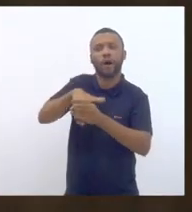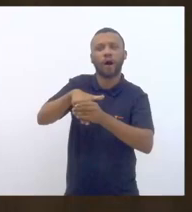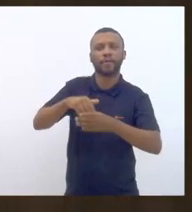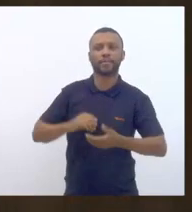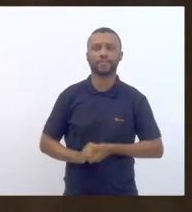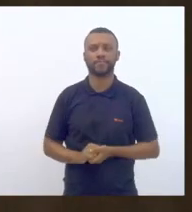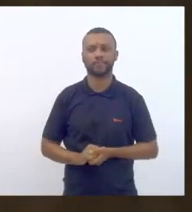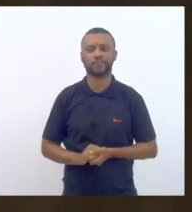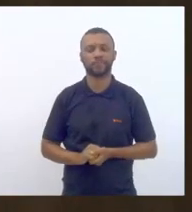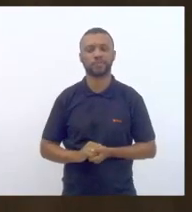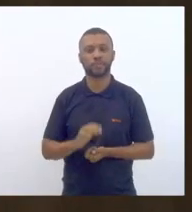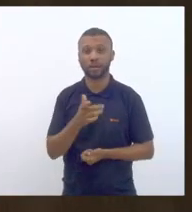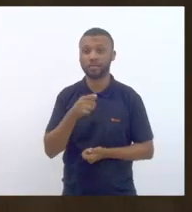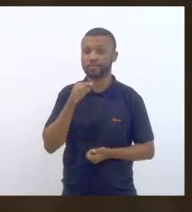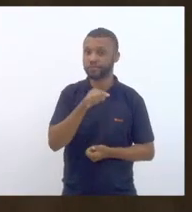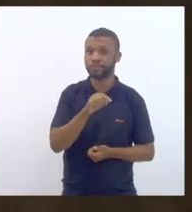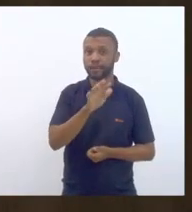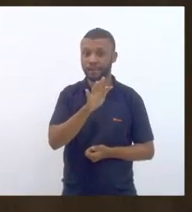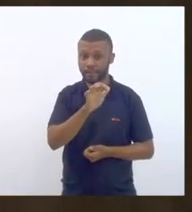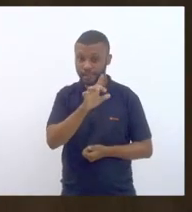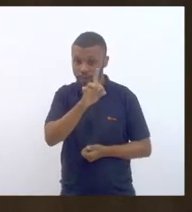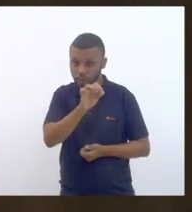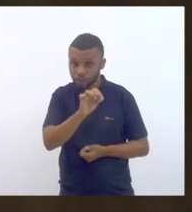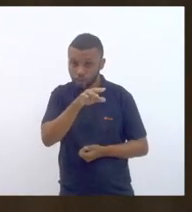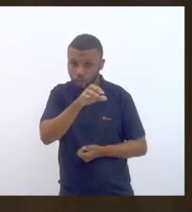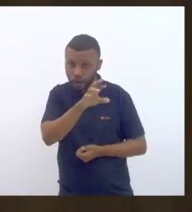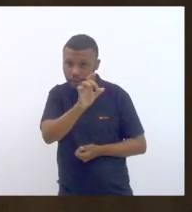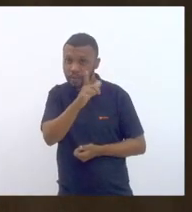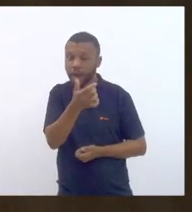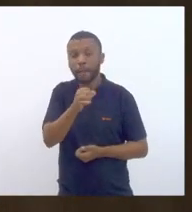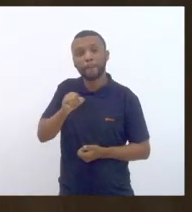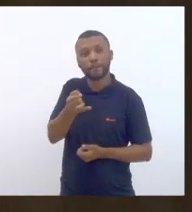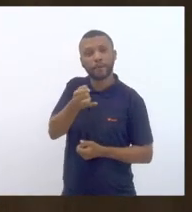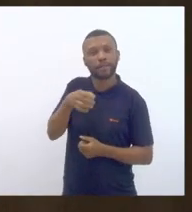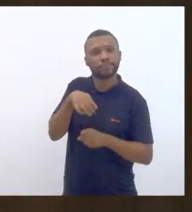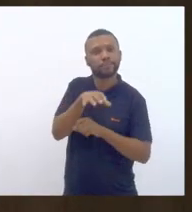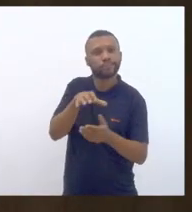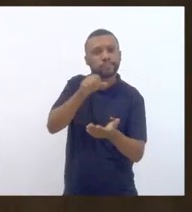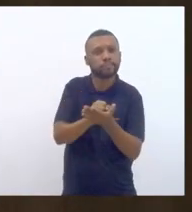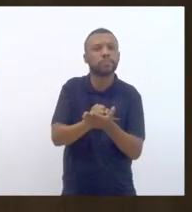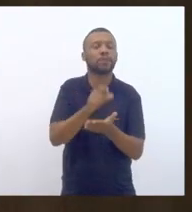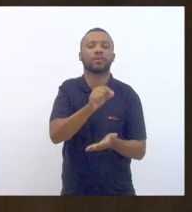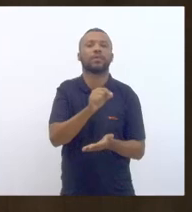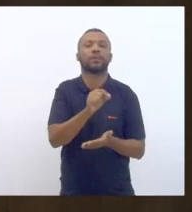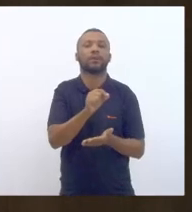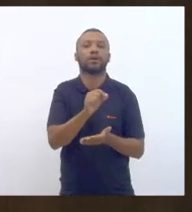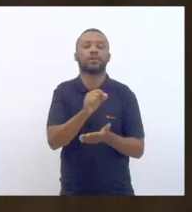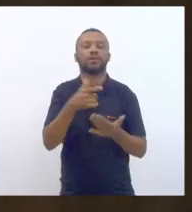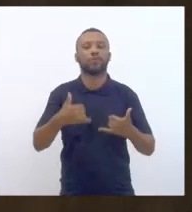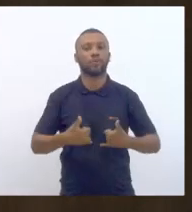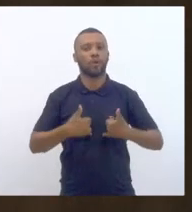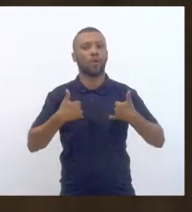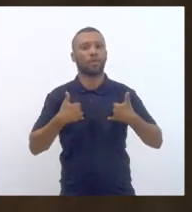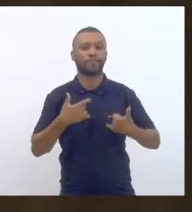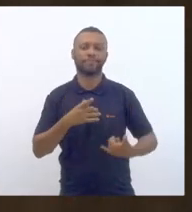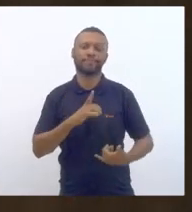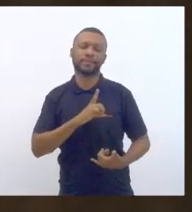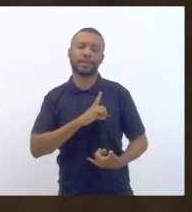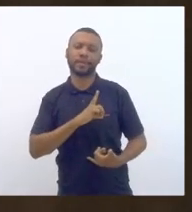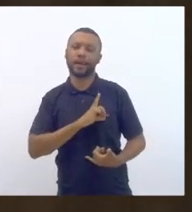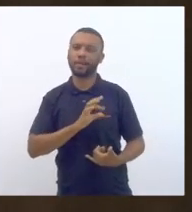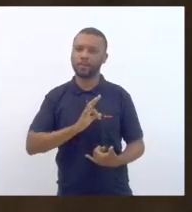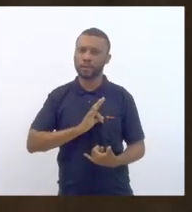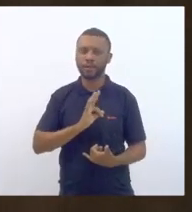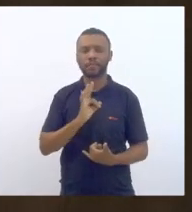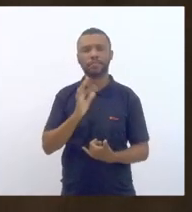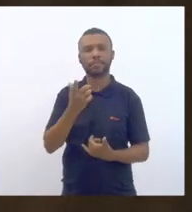Votar no doutor Fernando Moraes, registrar a passagem do nobre delegado pela